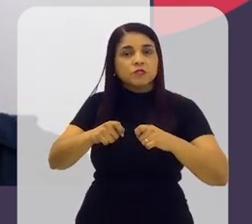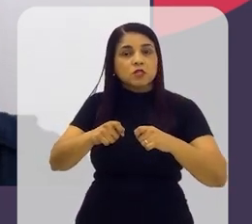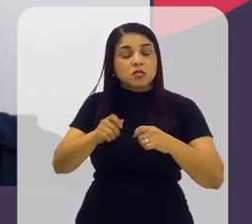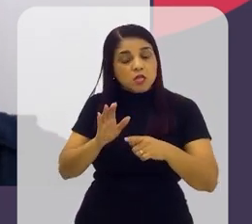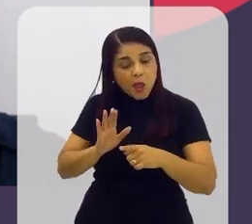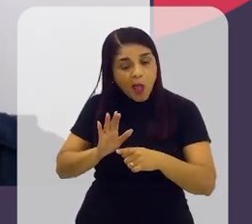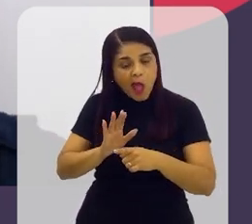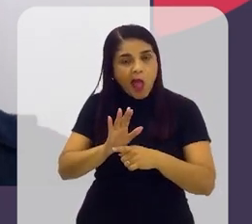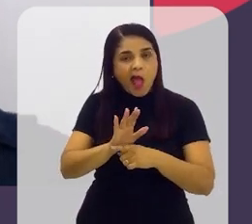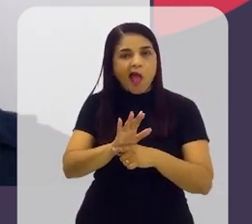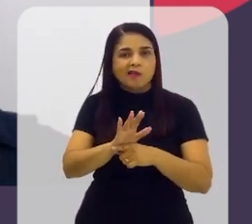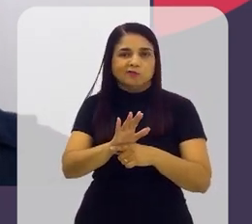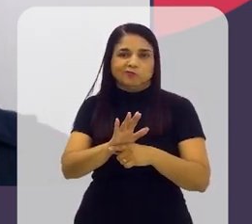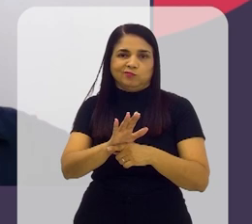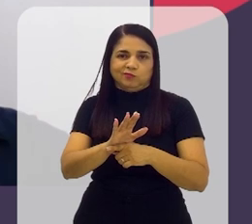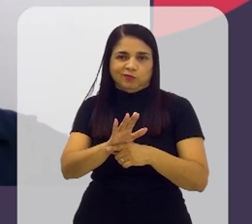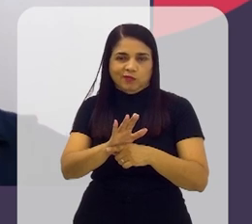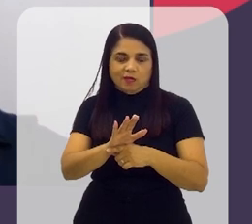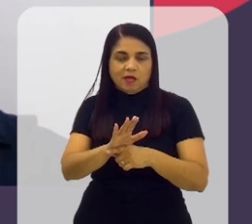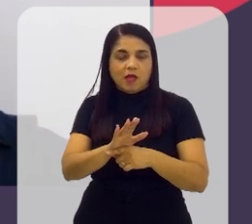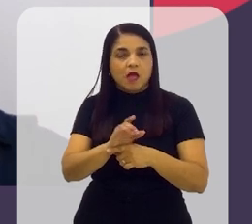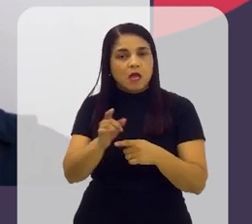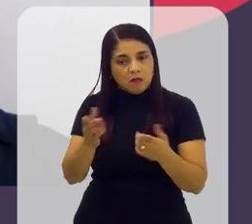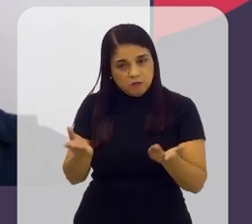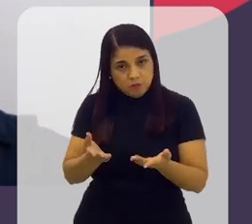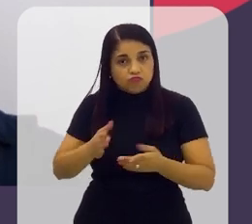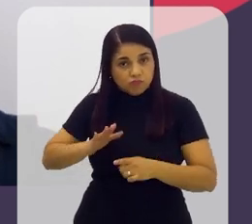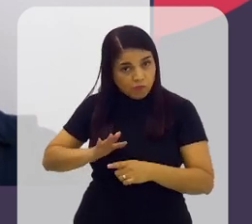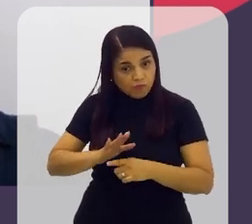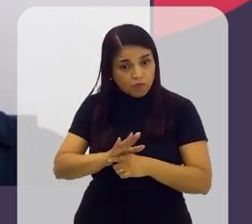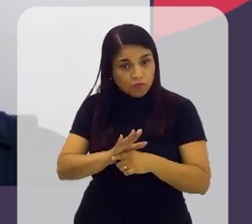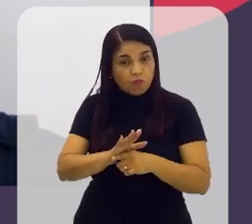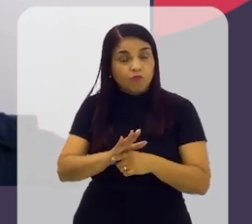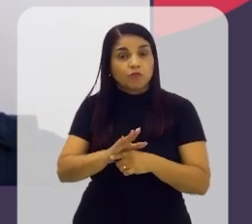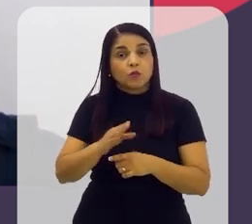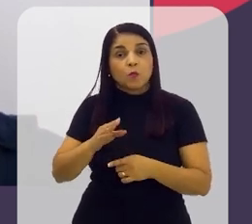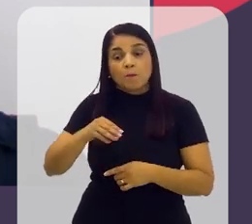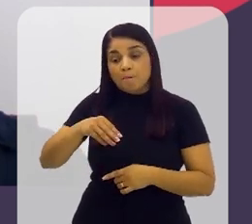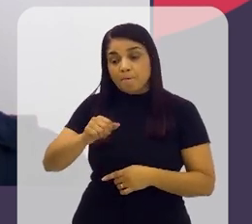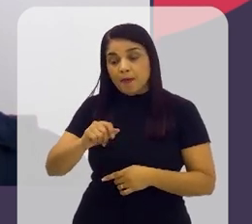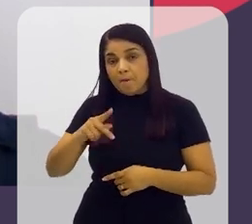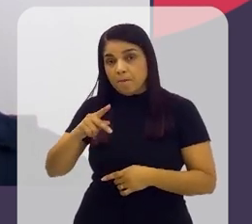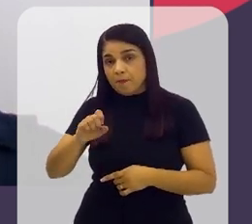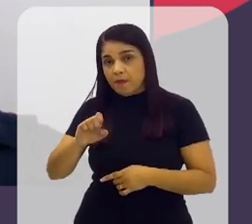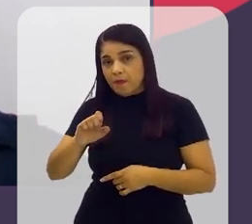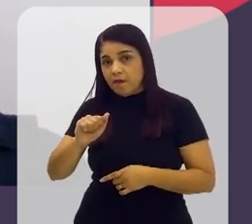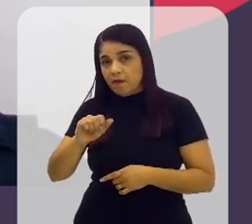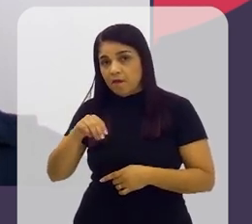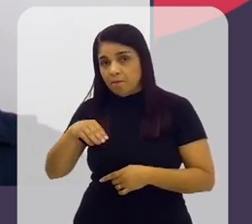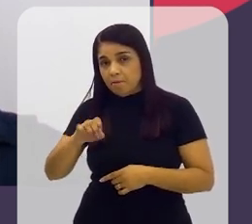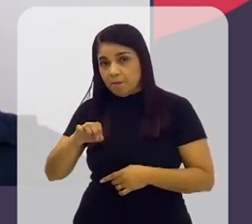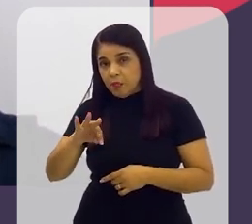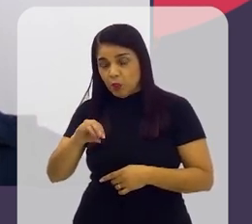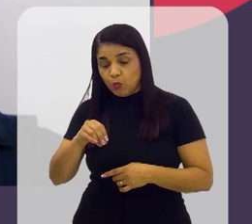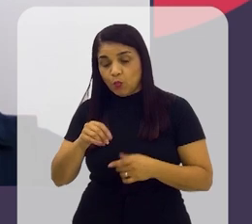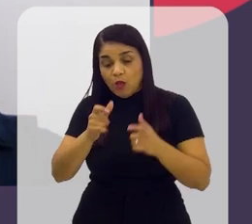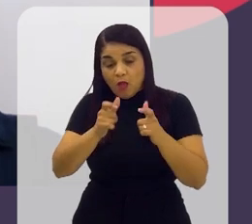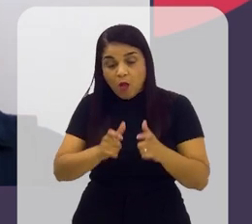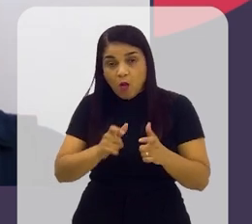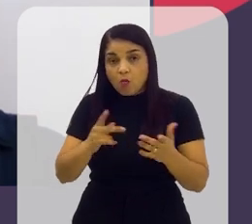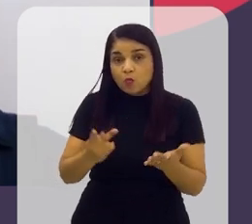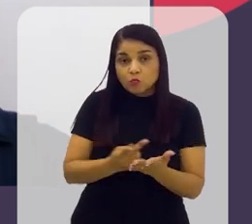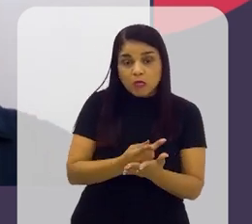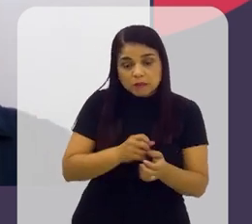apropriar e contribuir. Atualmente ela vem contribuindo, ajudando a gente nesse mapeamento de onde a espécie está